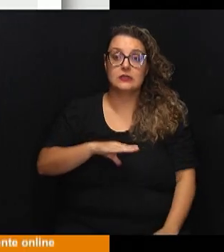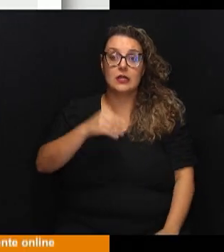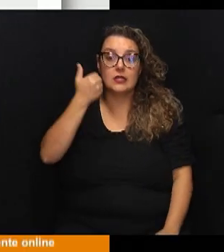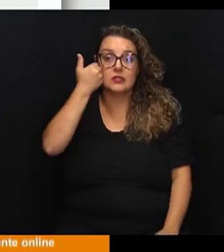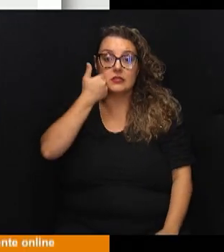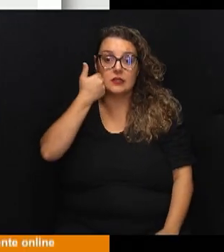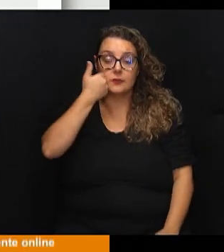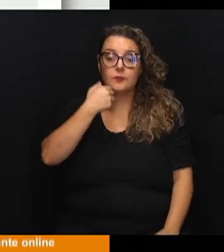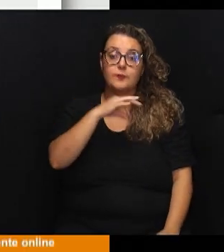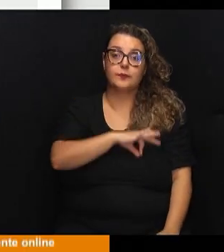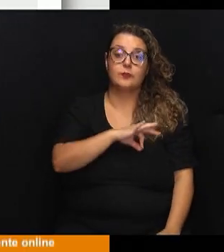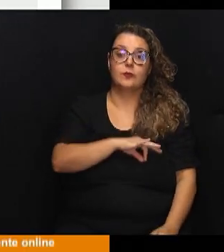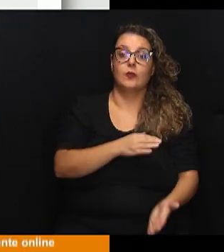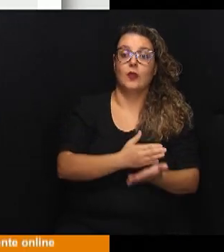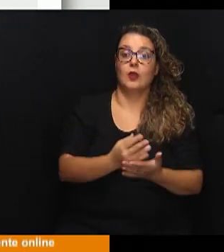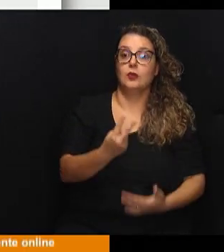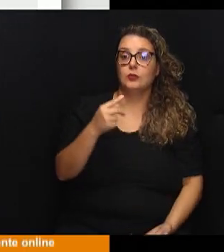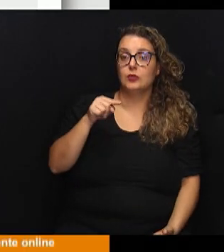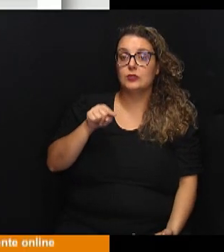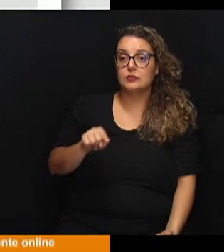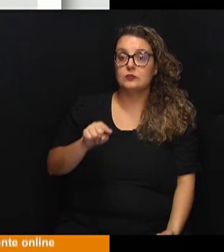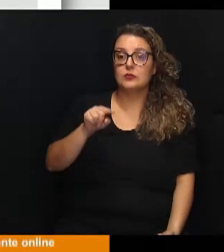com salário inicial de R$